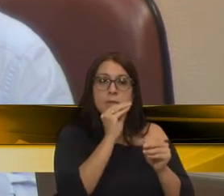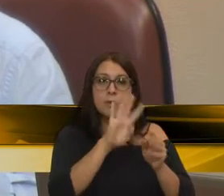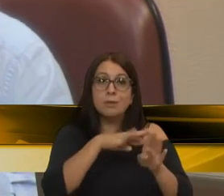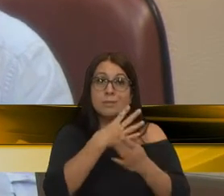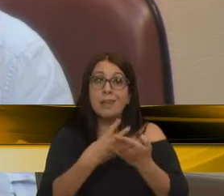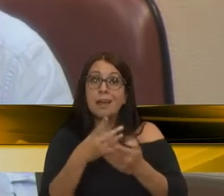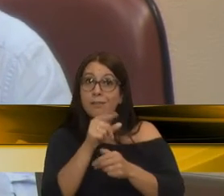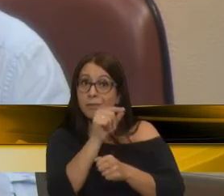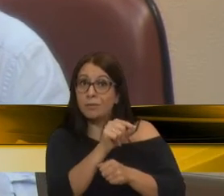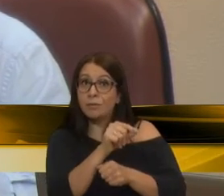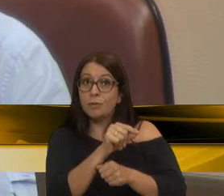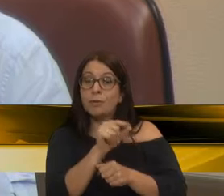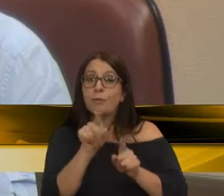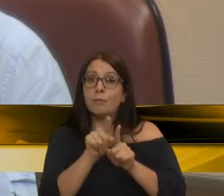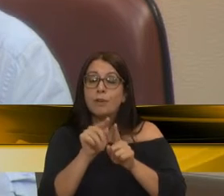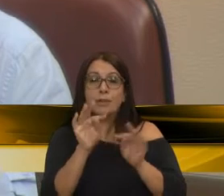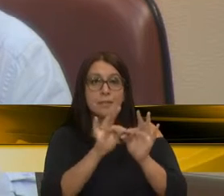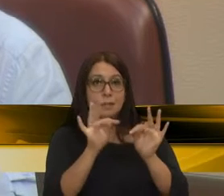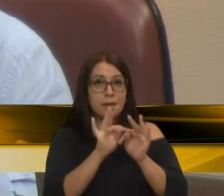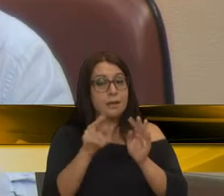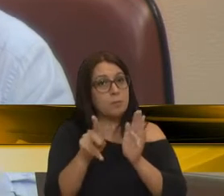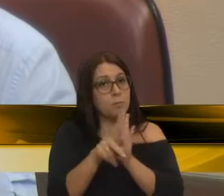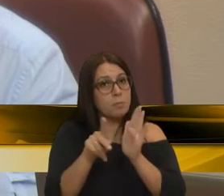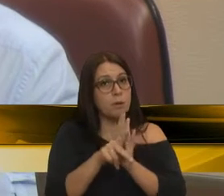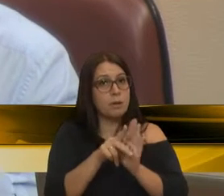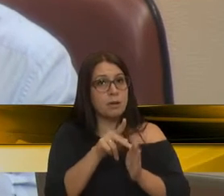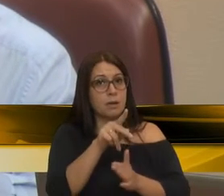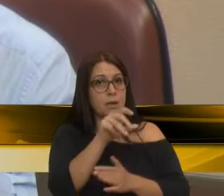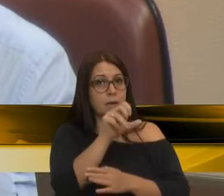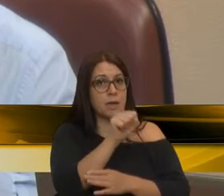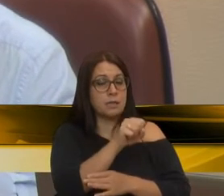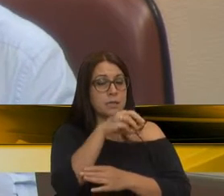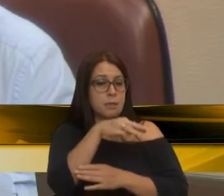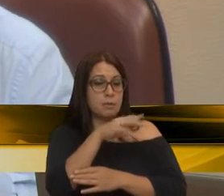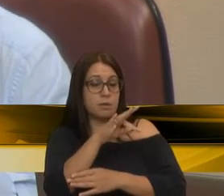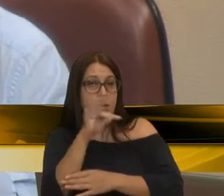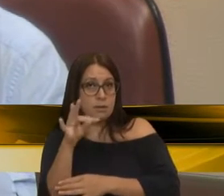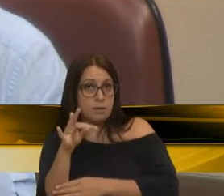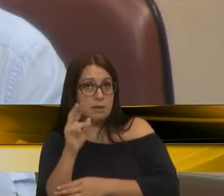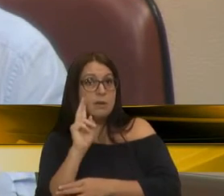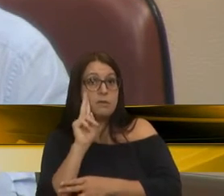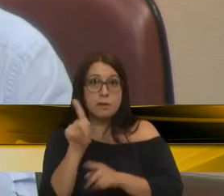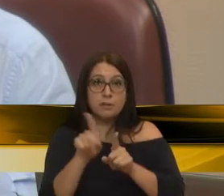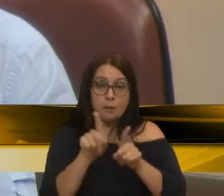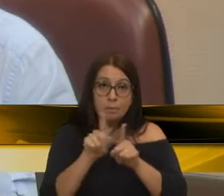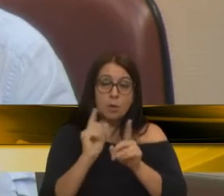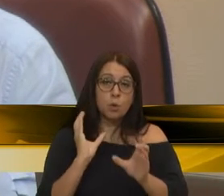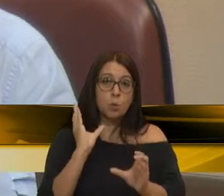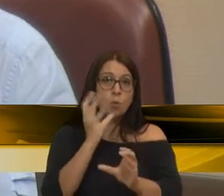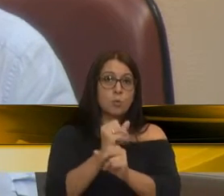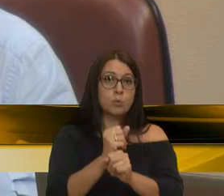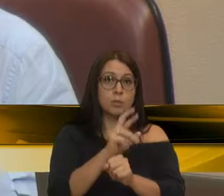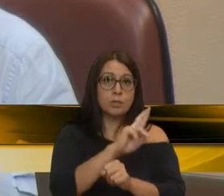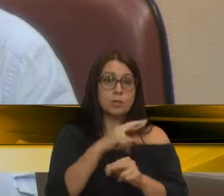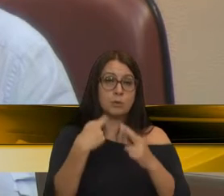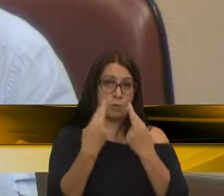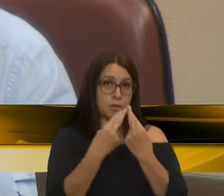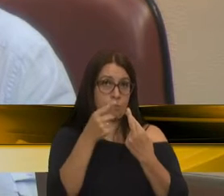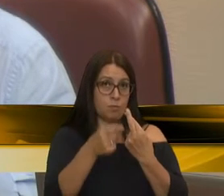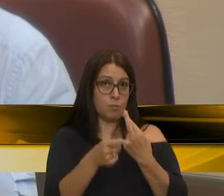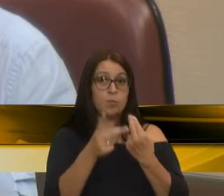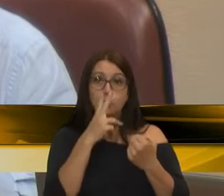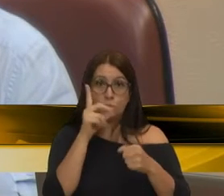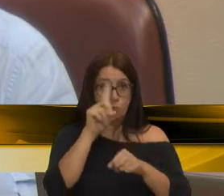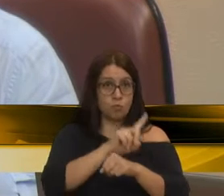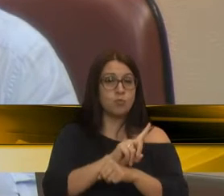elaborada pela divisão técnica da própria smtt assevera que concluída a reunião dos tt na mesma